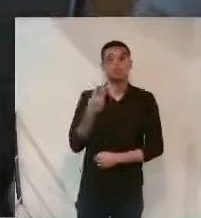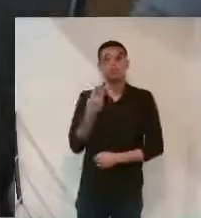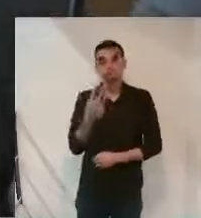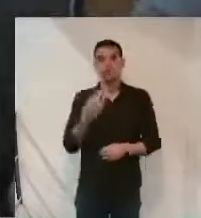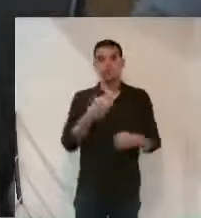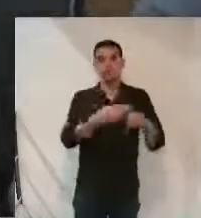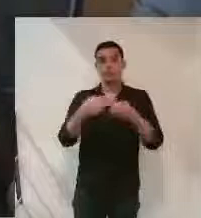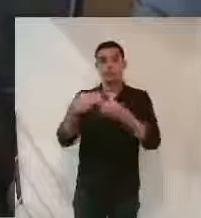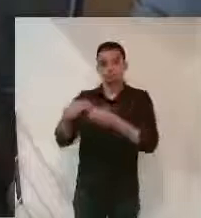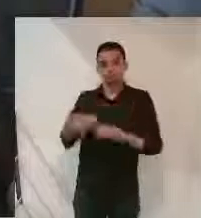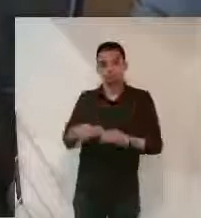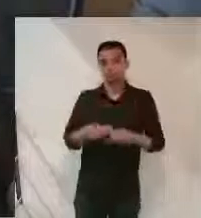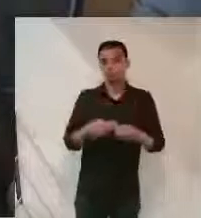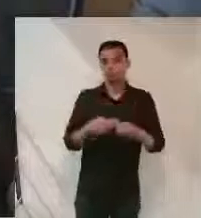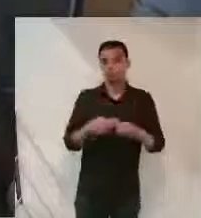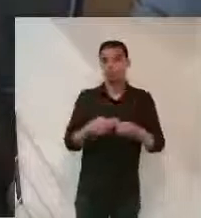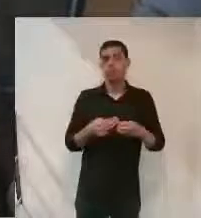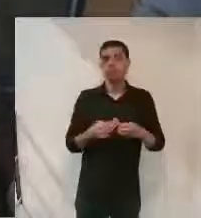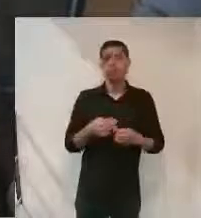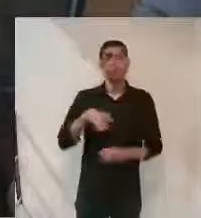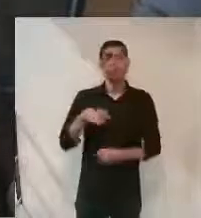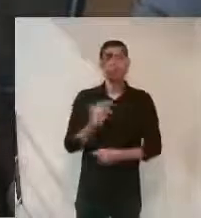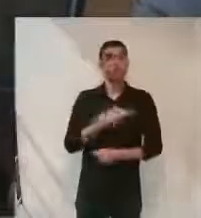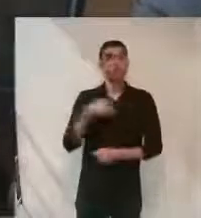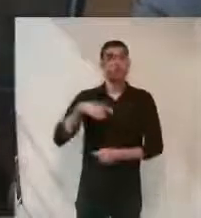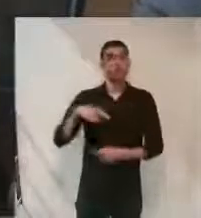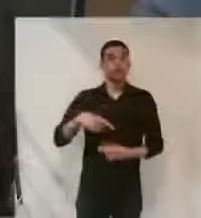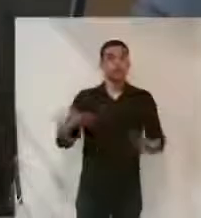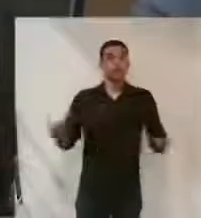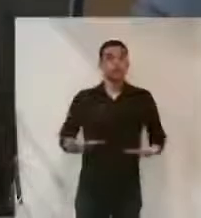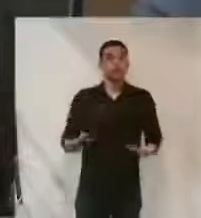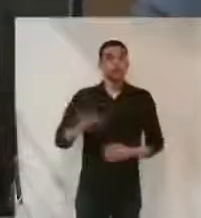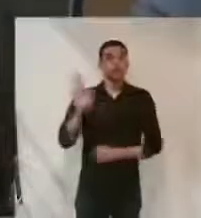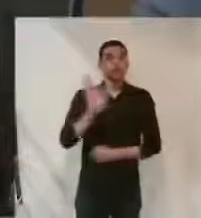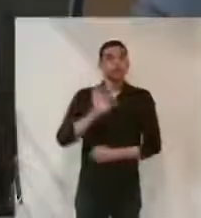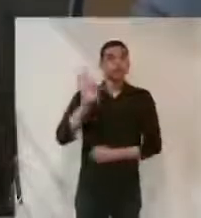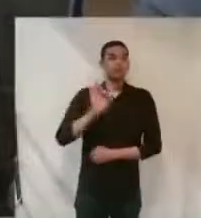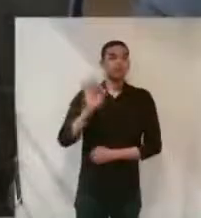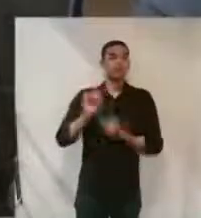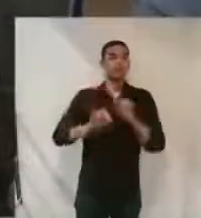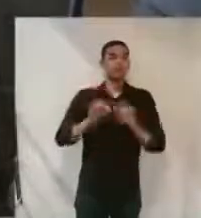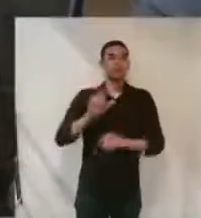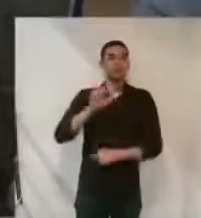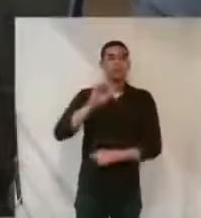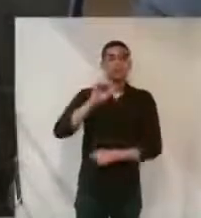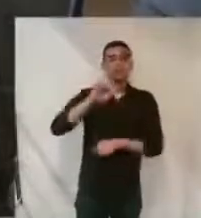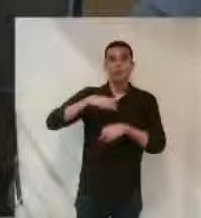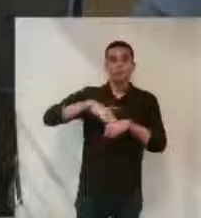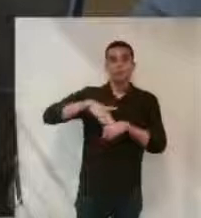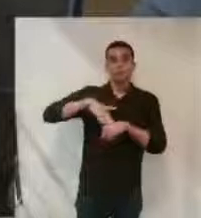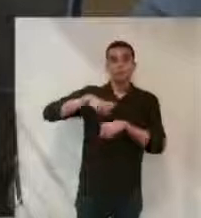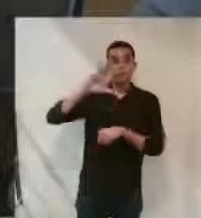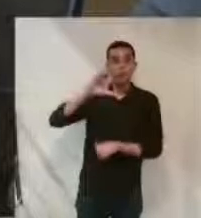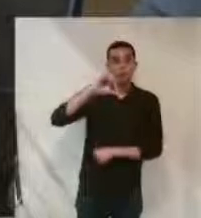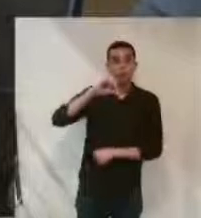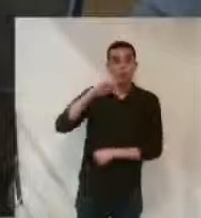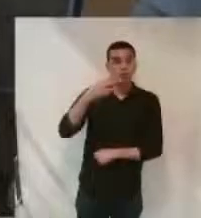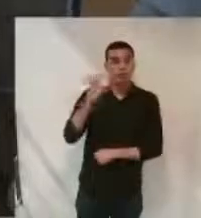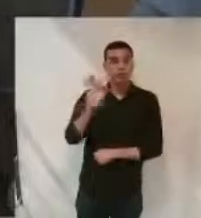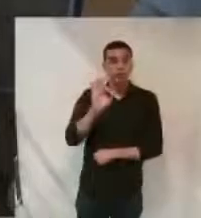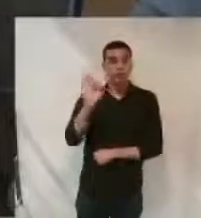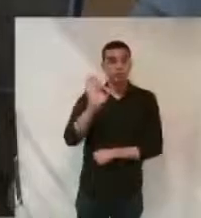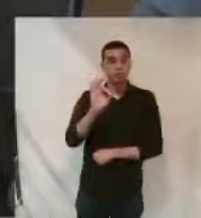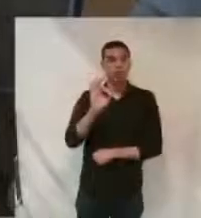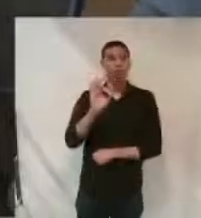Fernando, o Distrito Estadual do Fernando Noronha, nós estamos no percentual de 80%, mais de 93% de